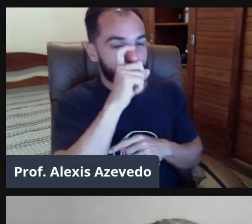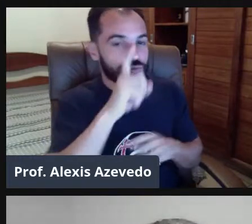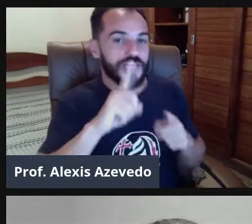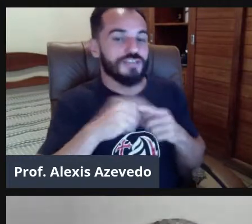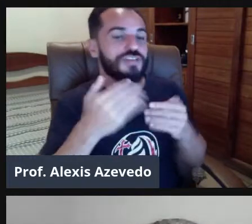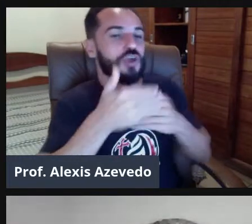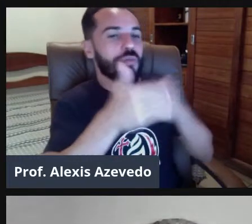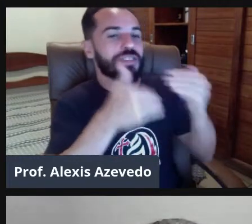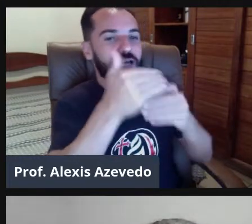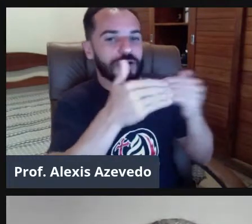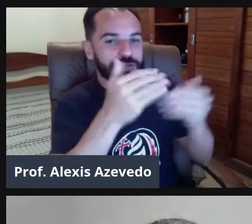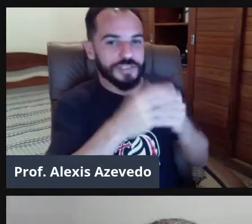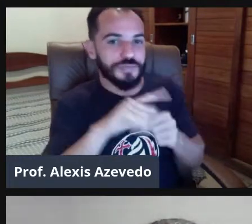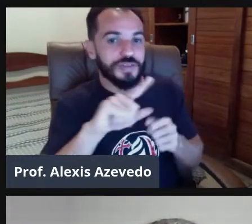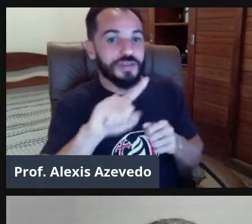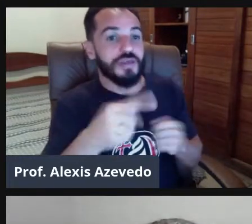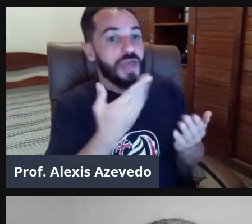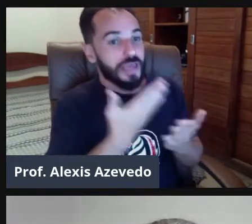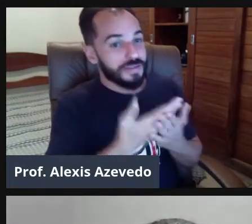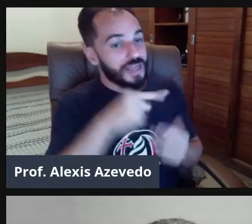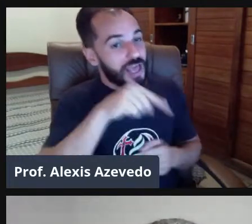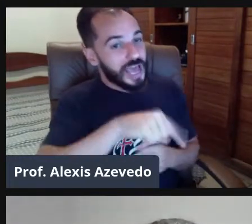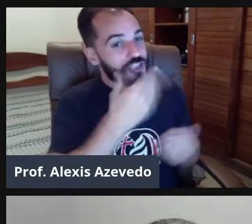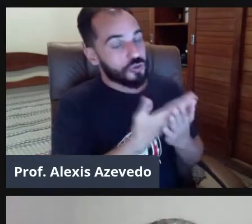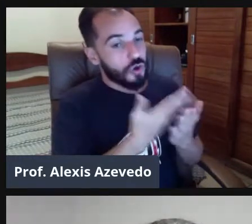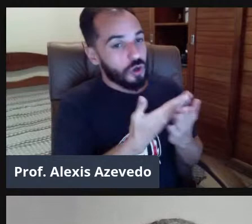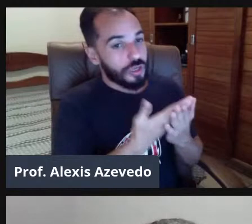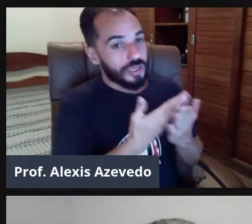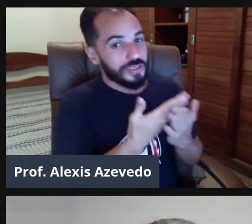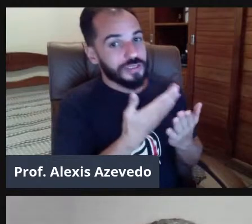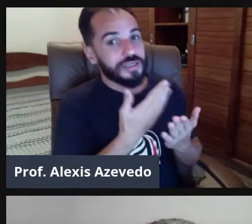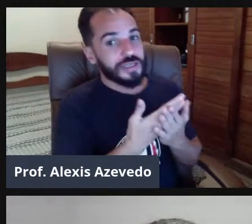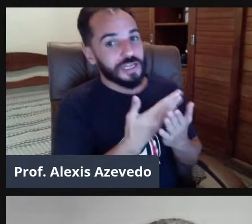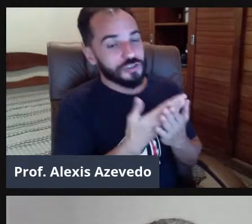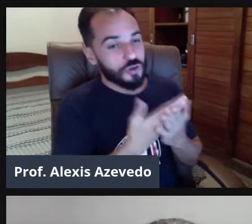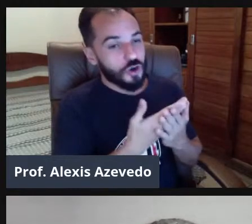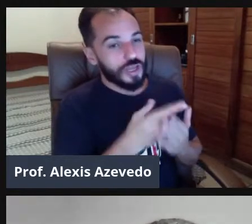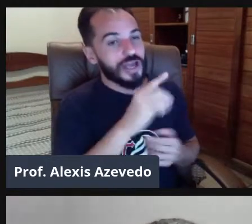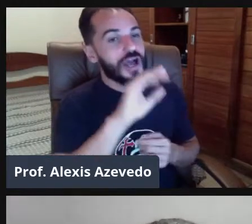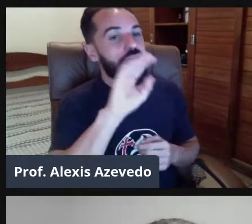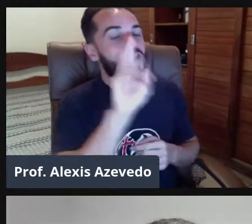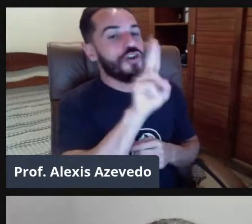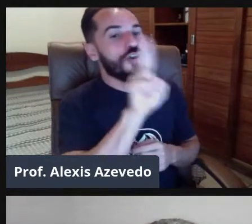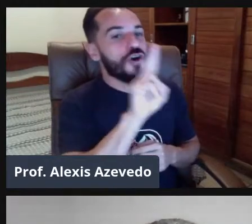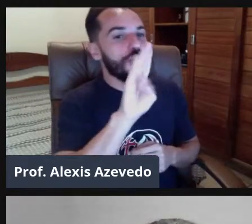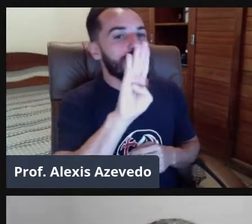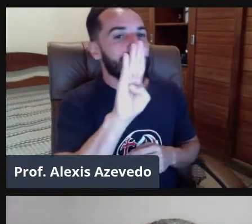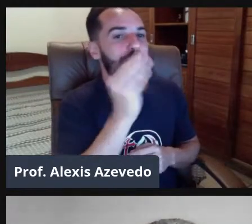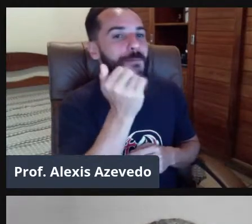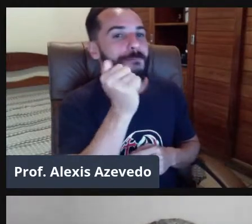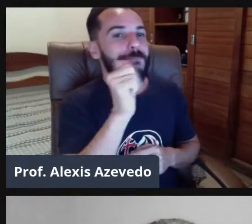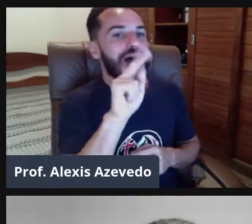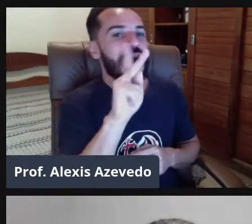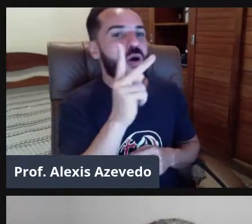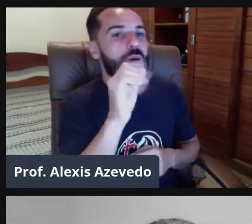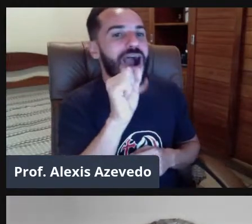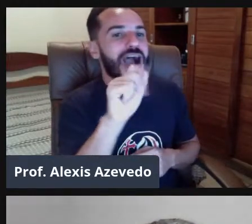minha mente que é uma das escolas mais famosas de arte do mundo, que foi a Bauhaus. Ela surgiu